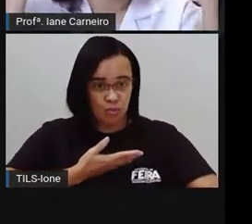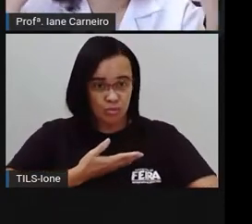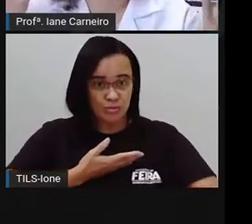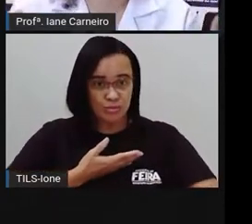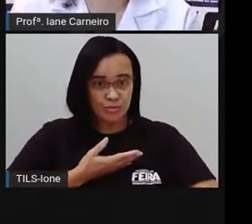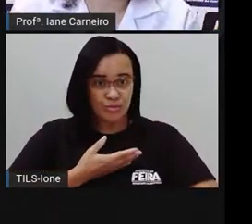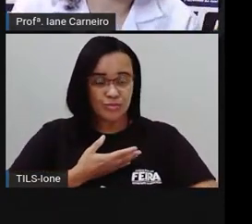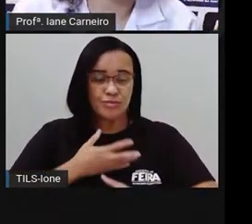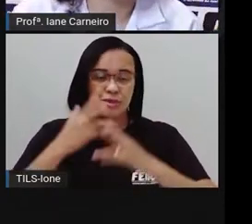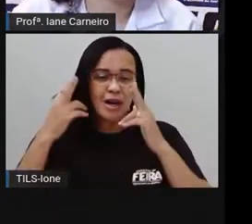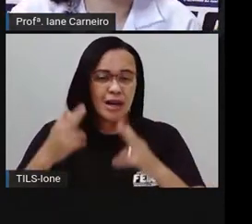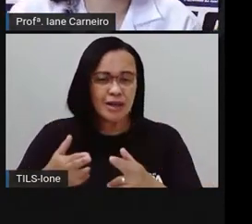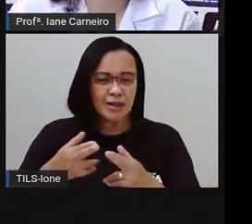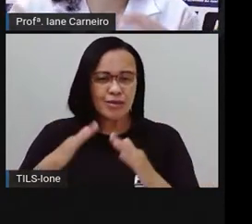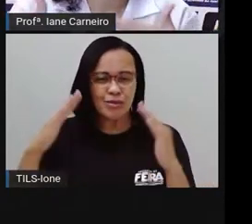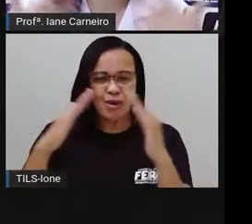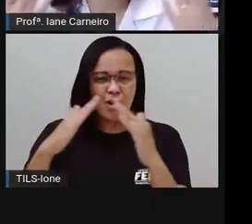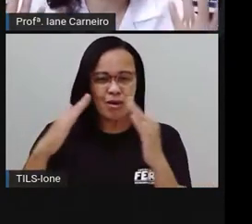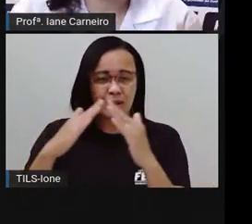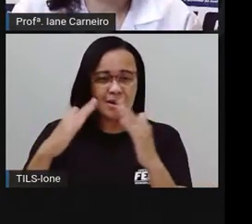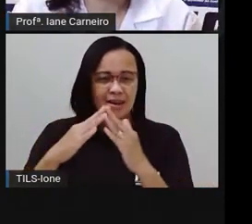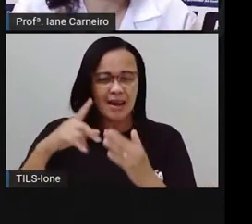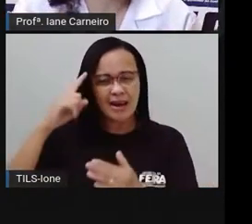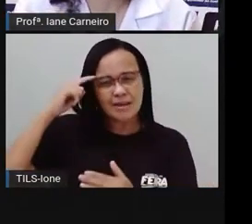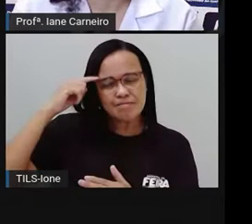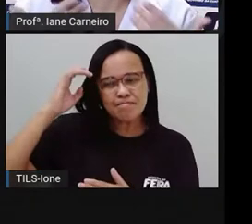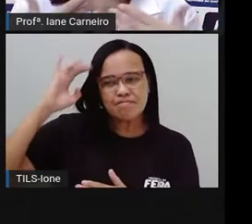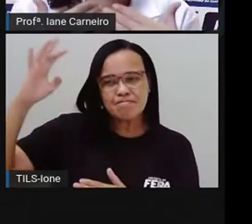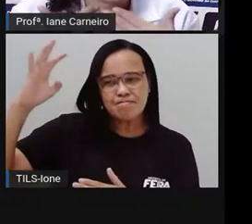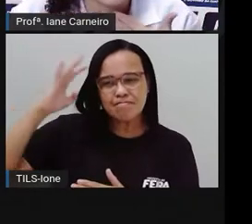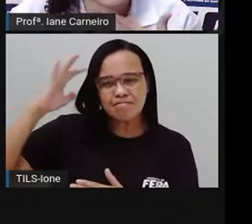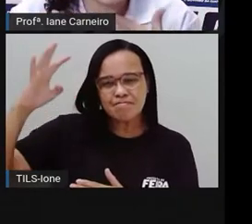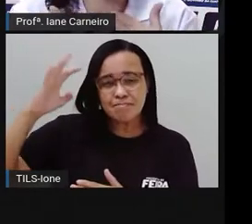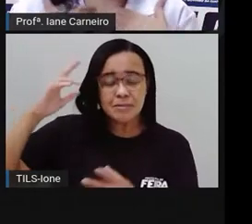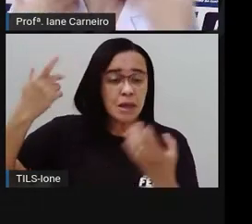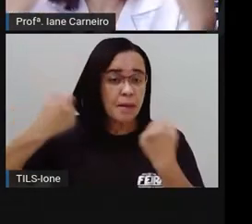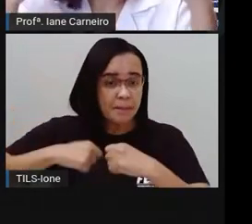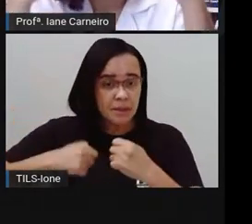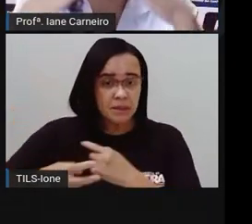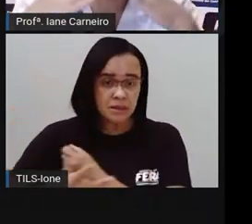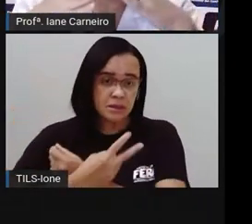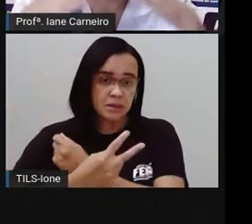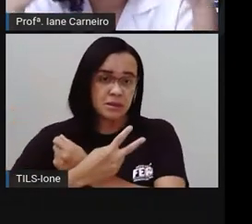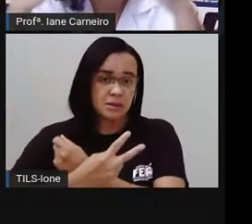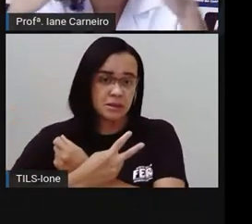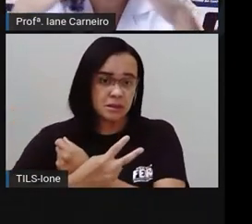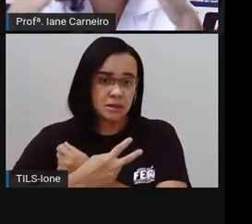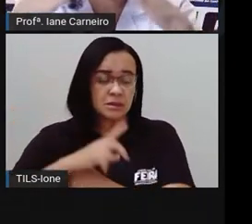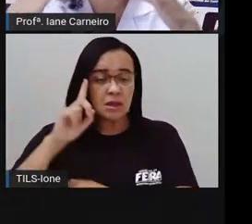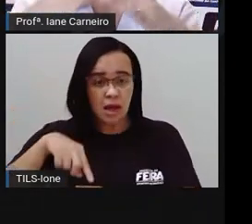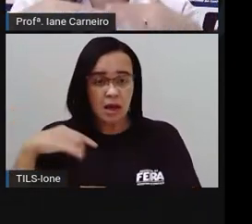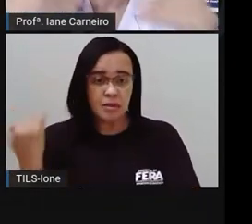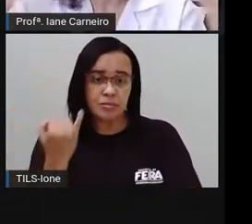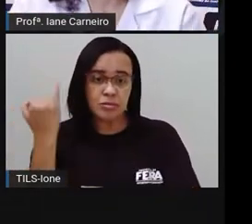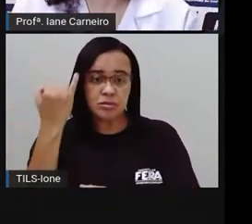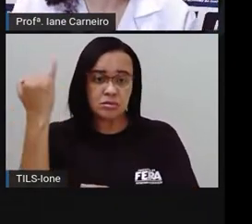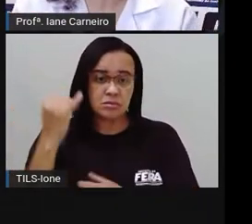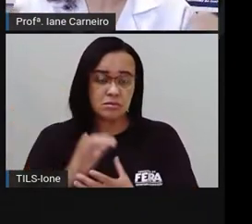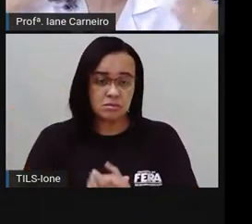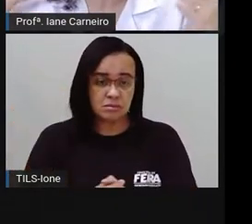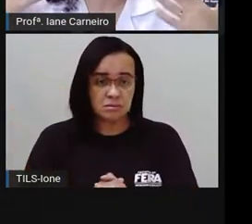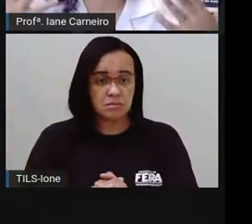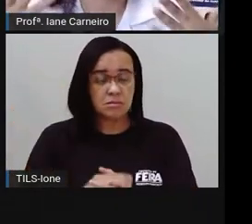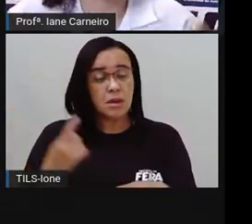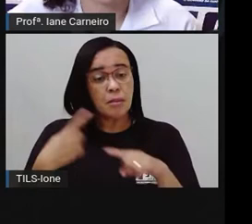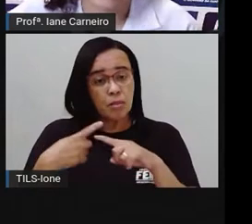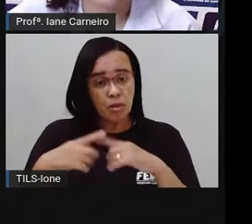nossos pensamentos, né? E a gente precisa proteger o nosso corpo, né? E a casa, né? A casa que a gente mora, ela faz